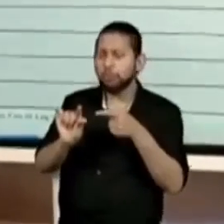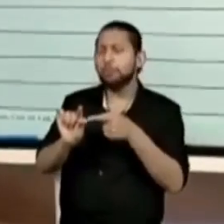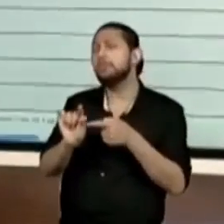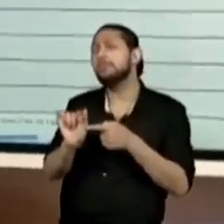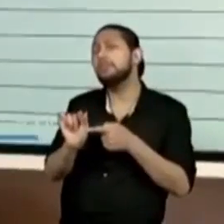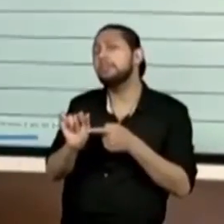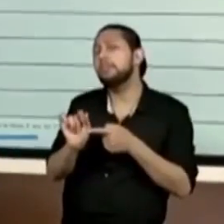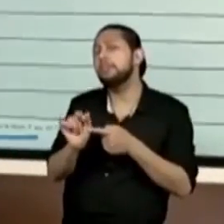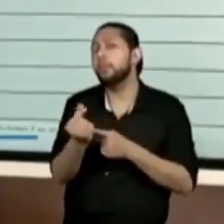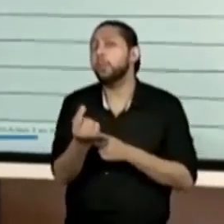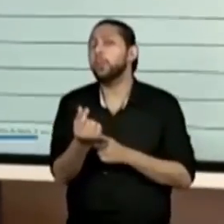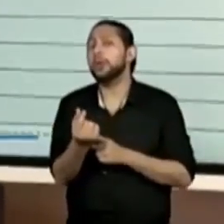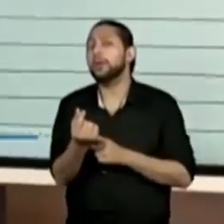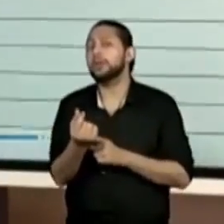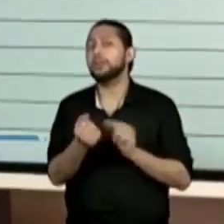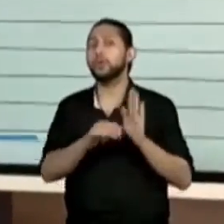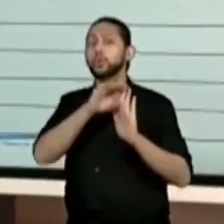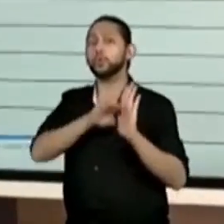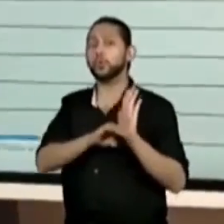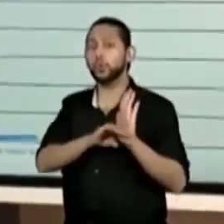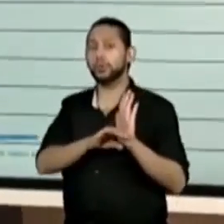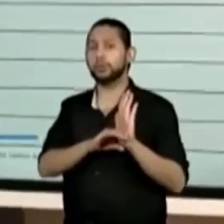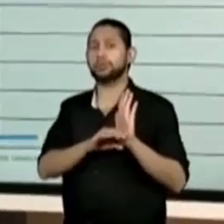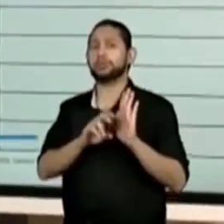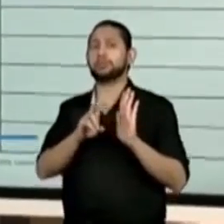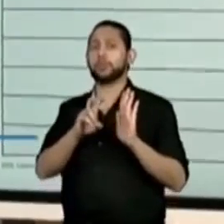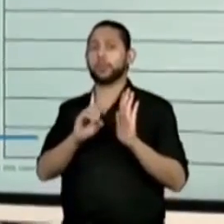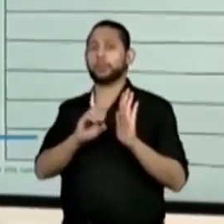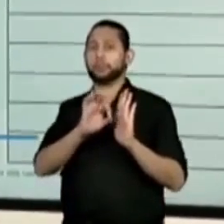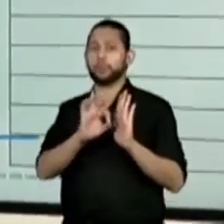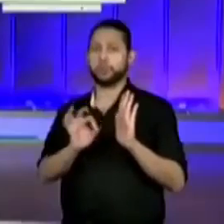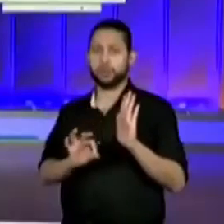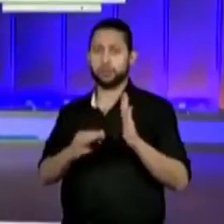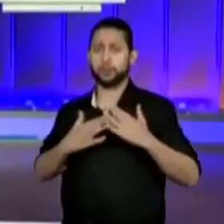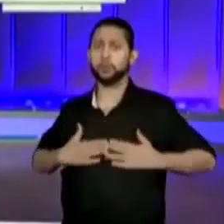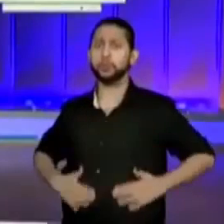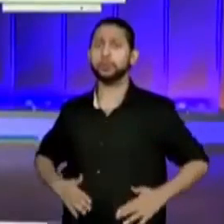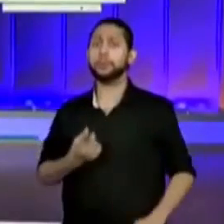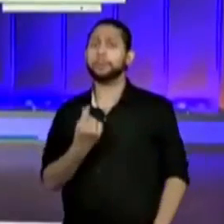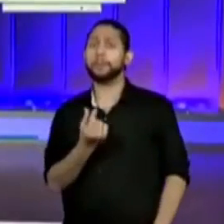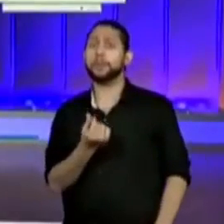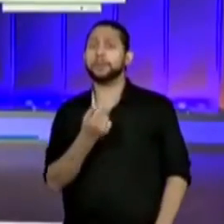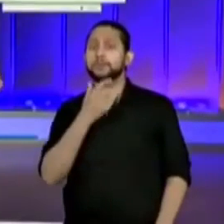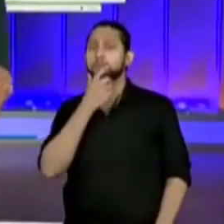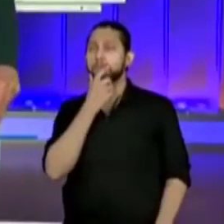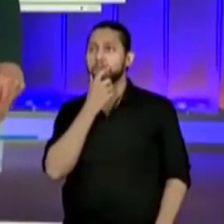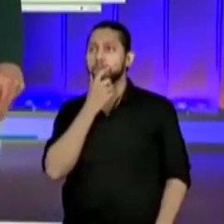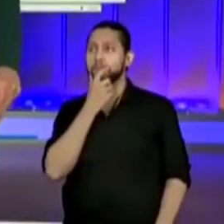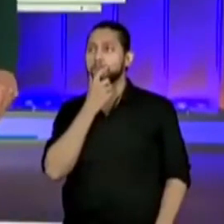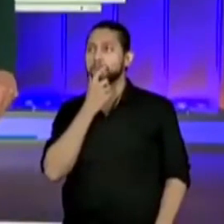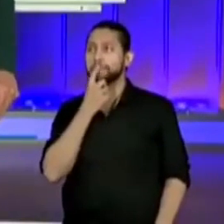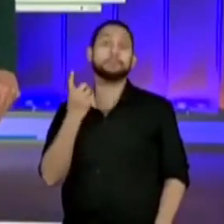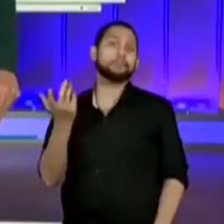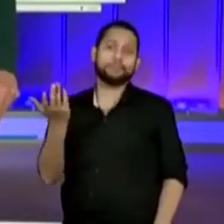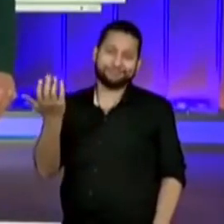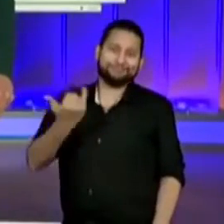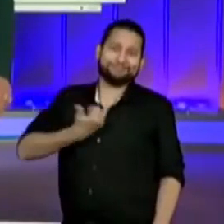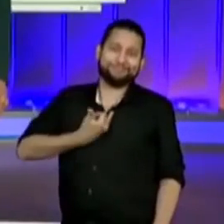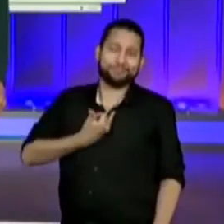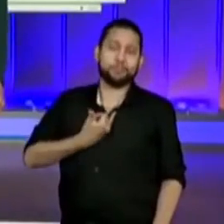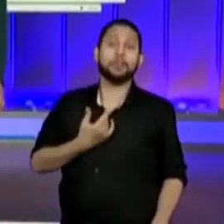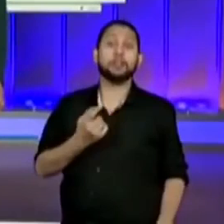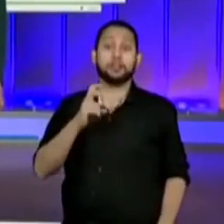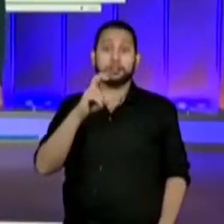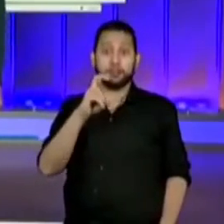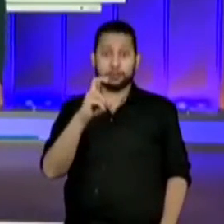quanto para um Pag para um pagamento à vista vamos descobrir metade do preço